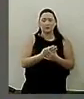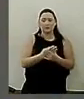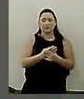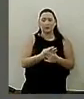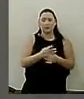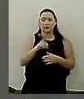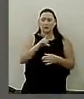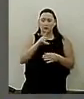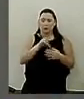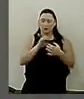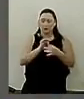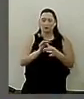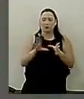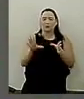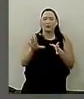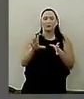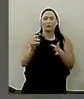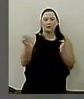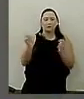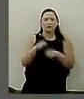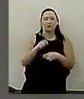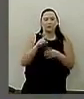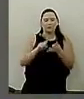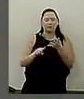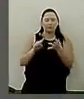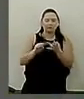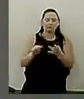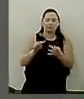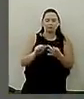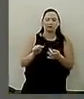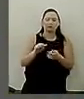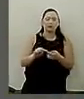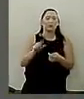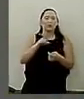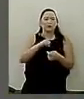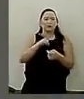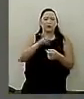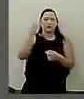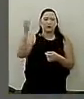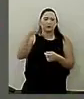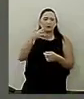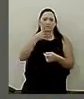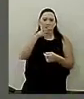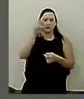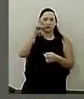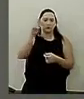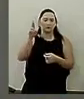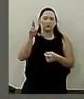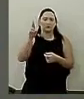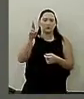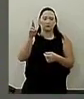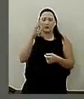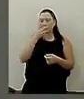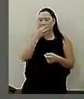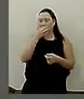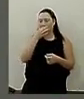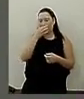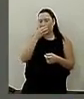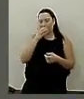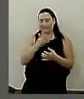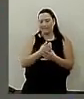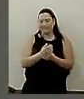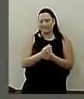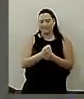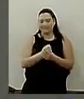Eu tenho livramentos que eu posso contar, que eu atribuo a graça e a intervenção de Deus num momento de crise na minha vida.